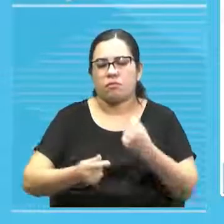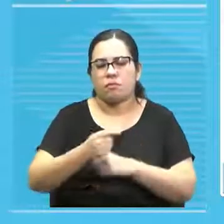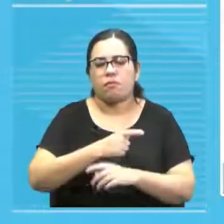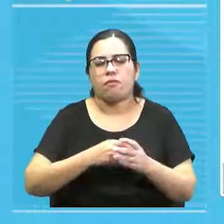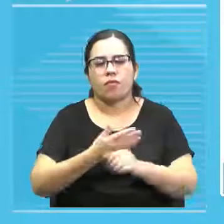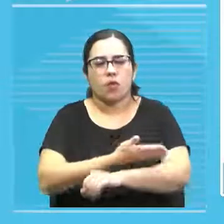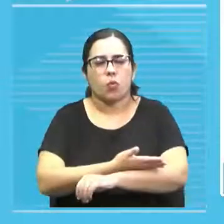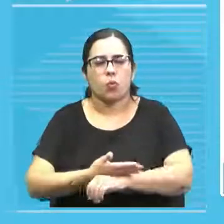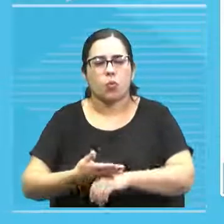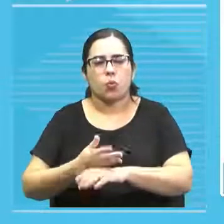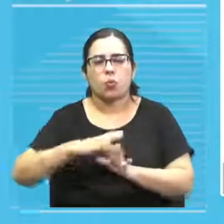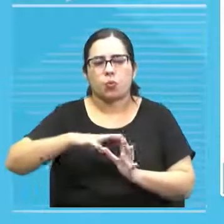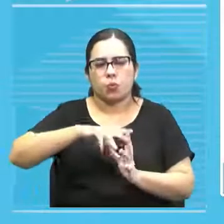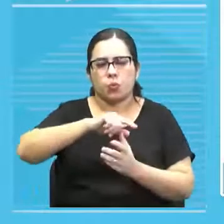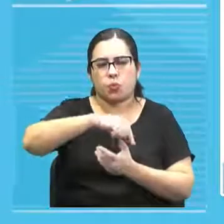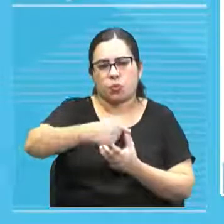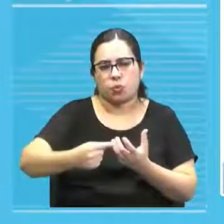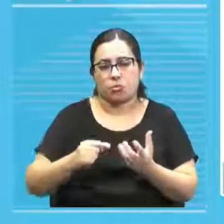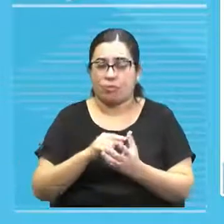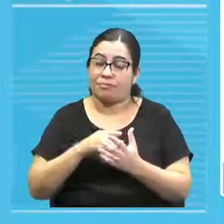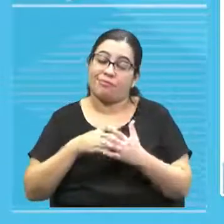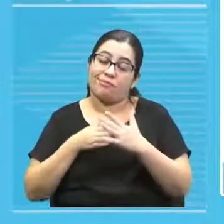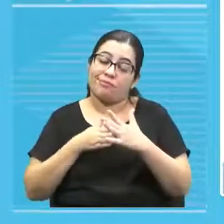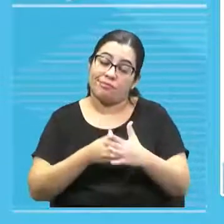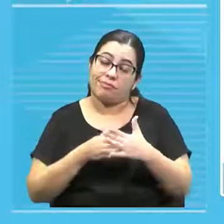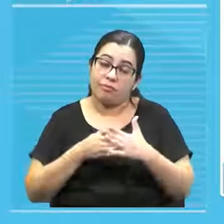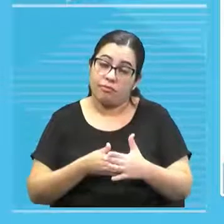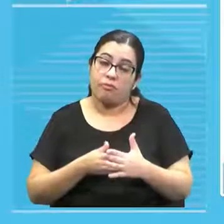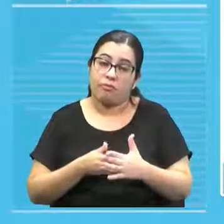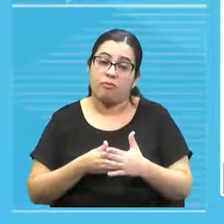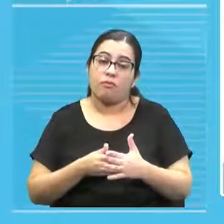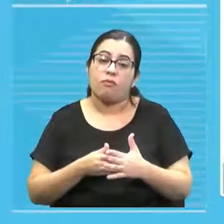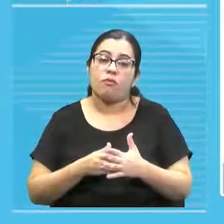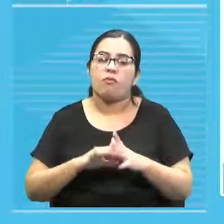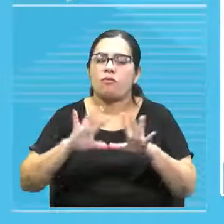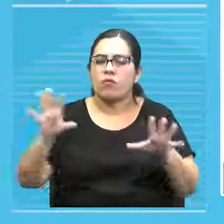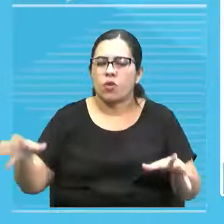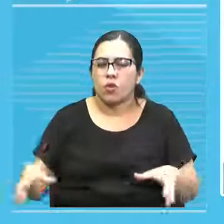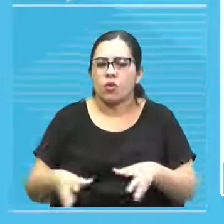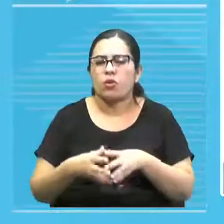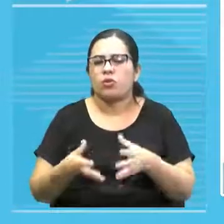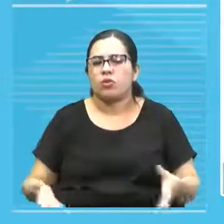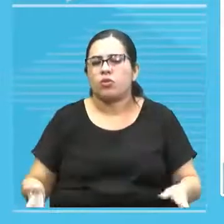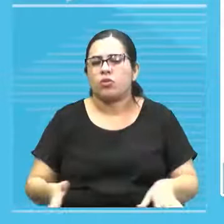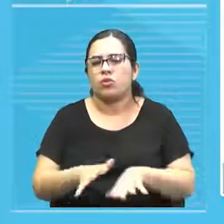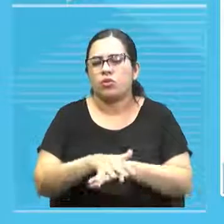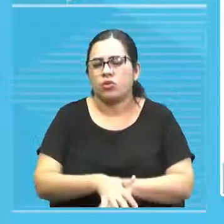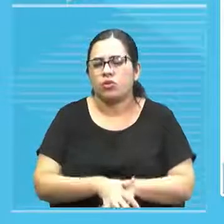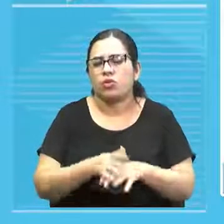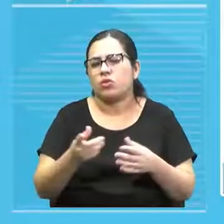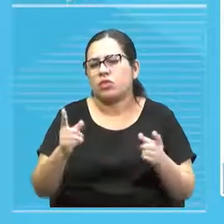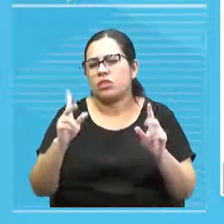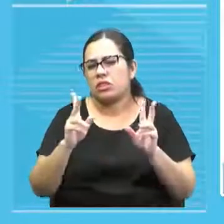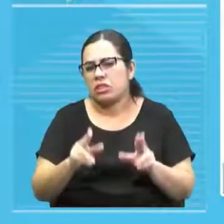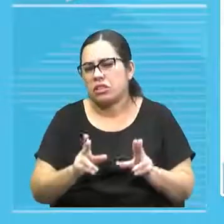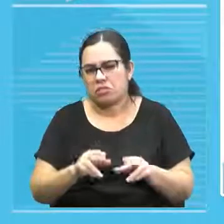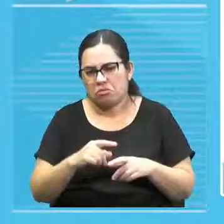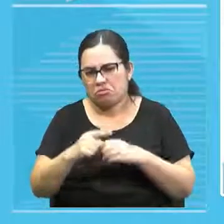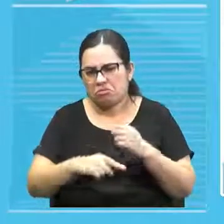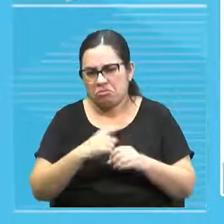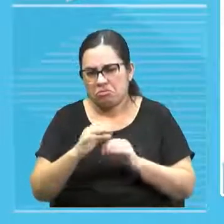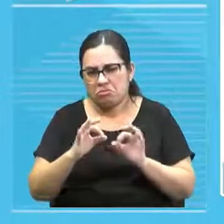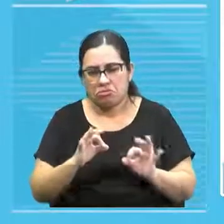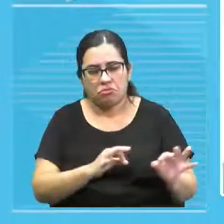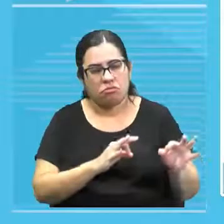pelo mundo de forma é limitada a integração Não não é de forma integrada que a globalização faz isso